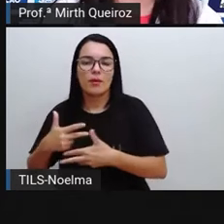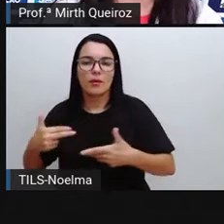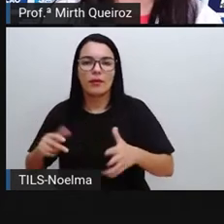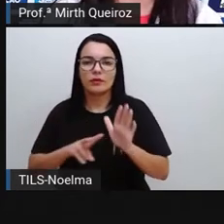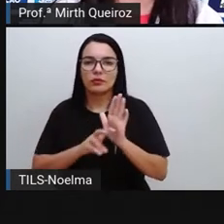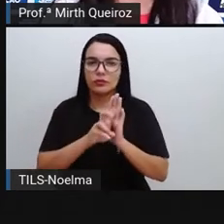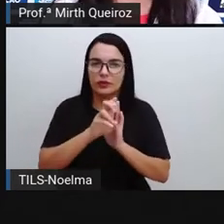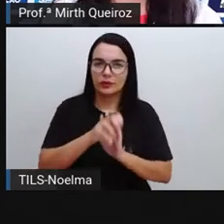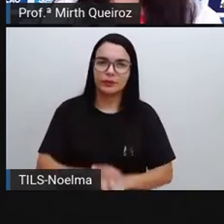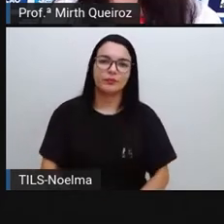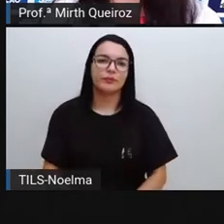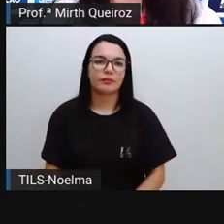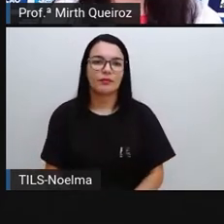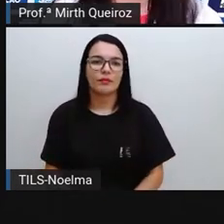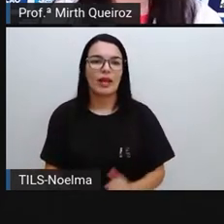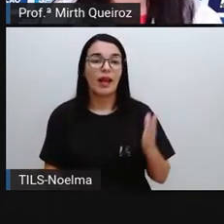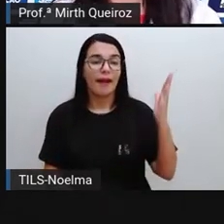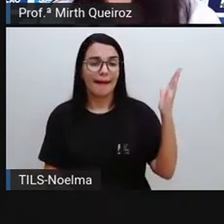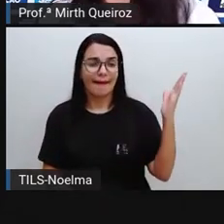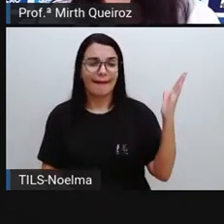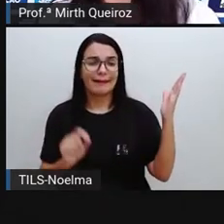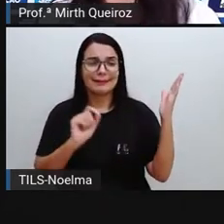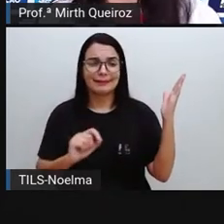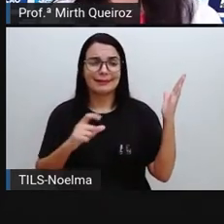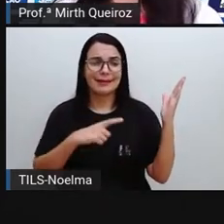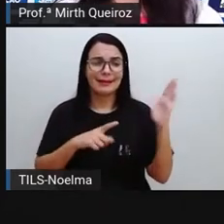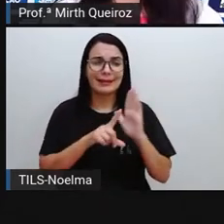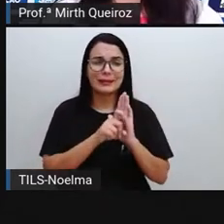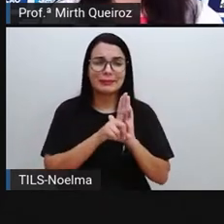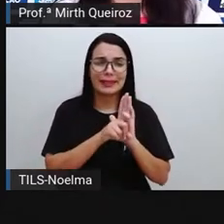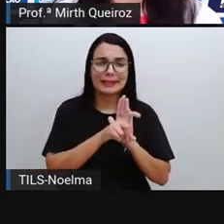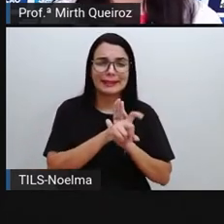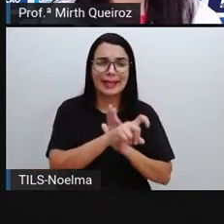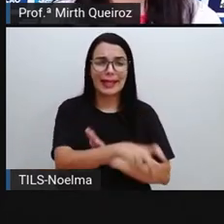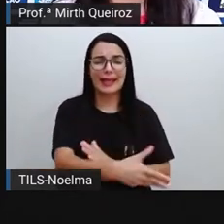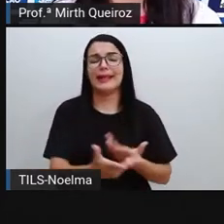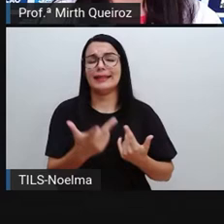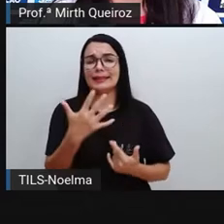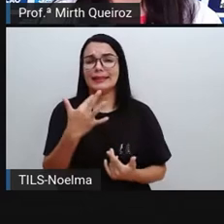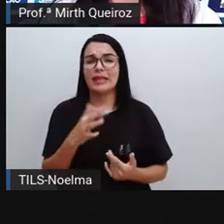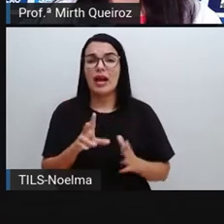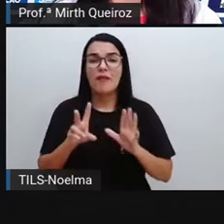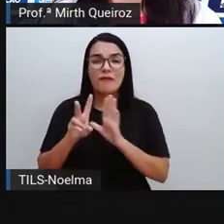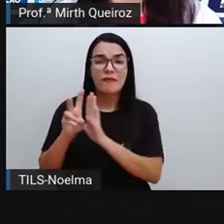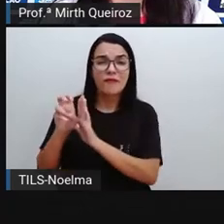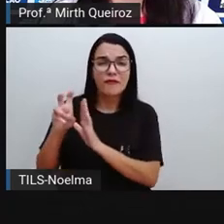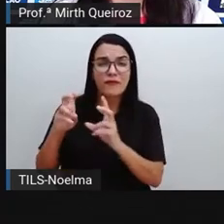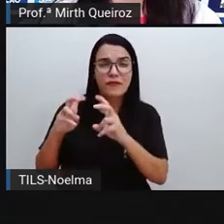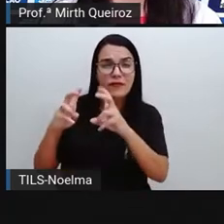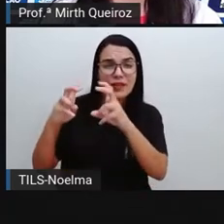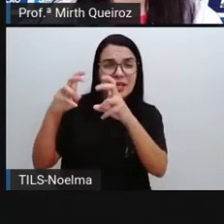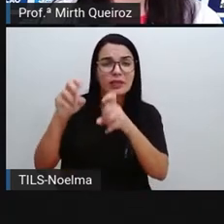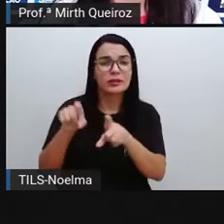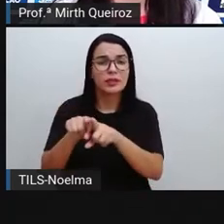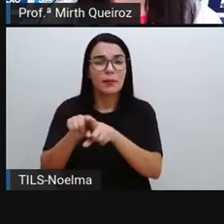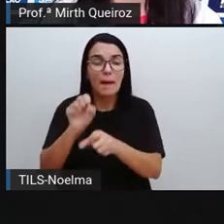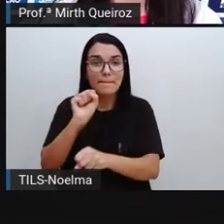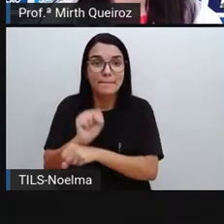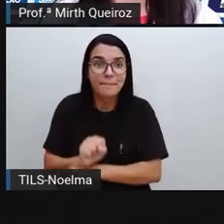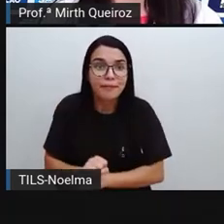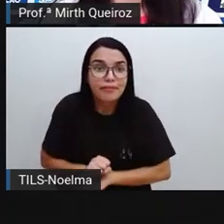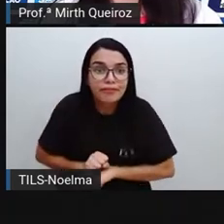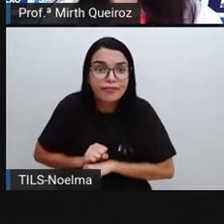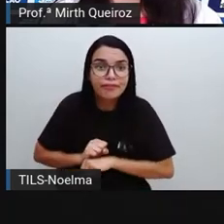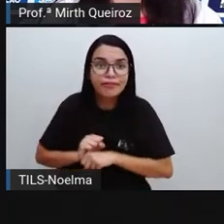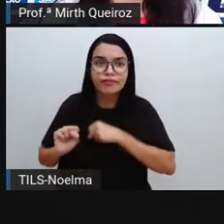de doenças. Entram aqui as bactérias, os fungos, os vírus e os parasitas, né? Apesar de o